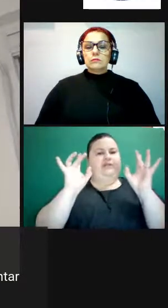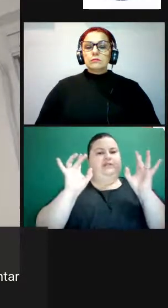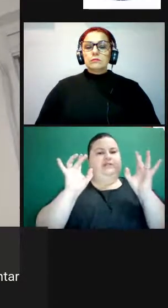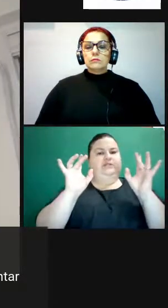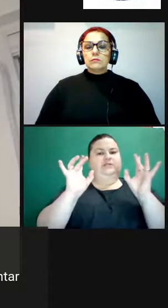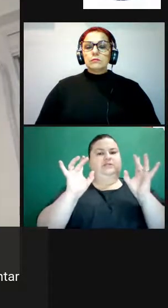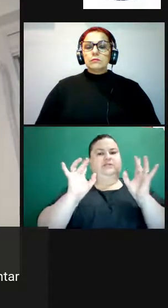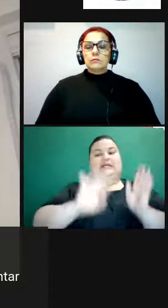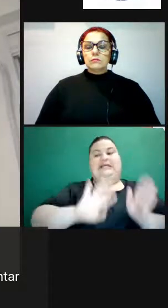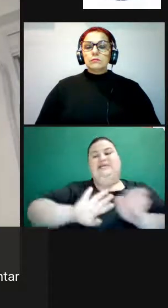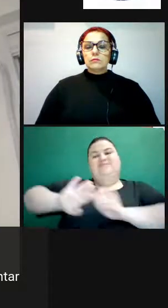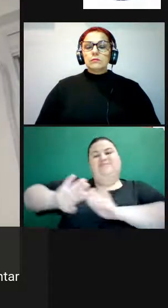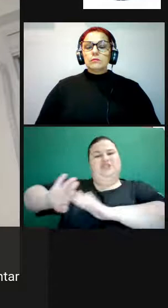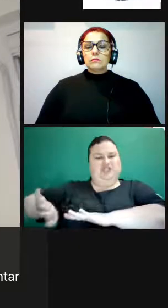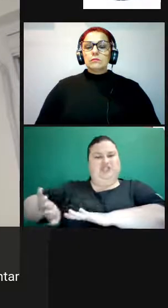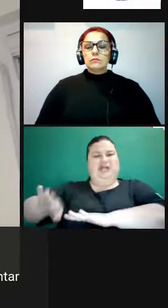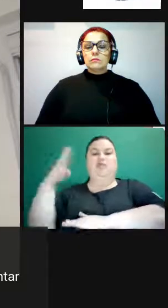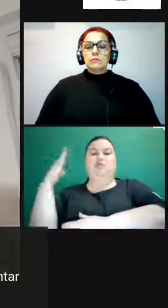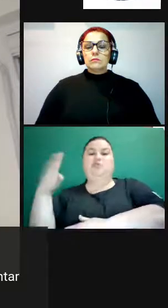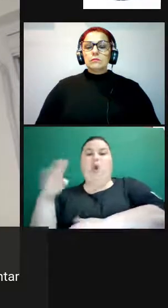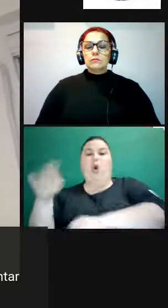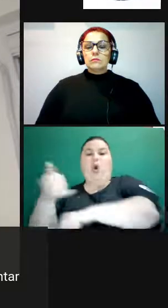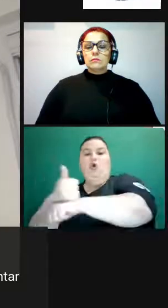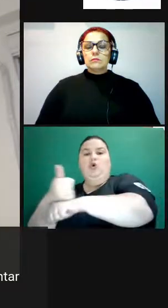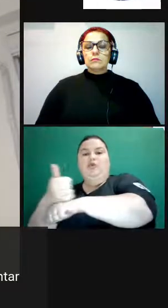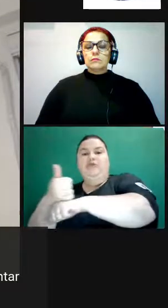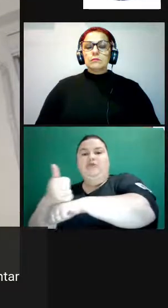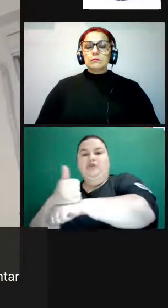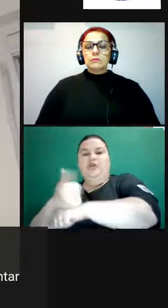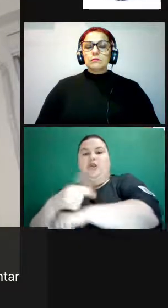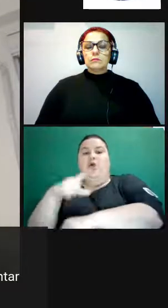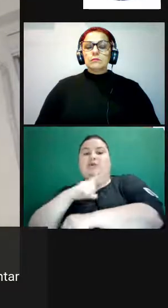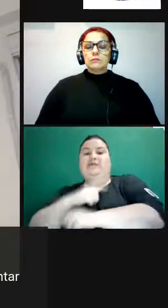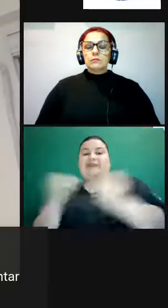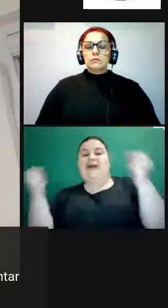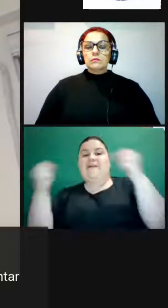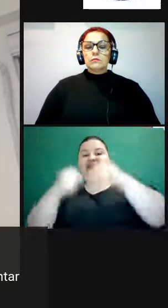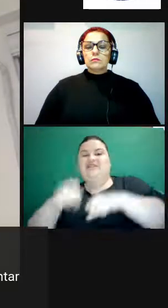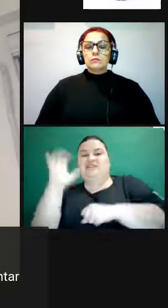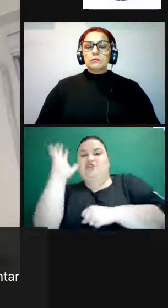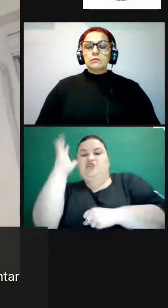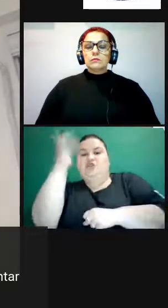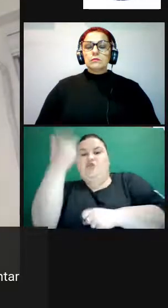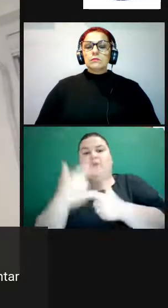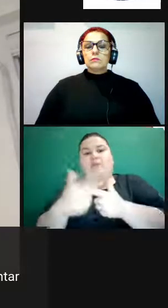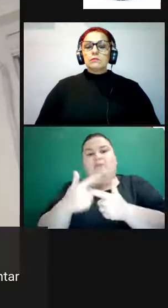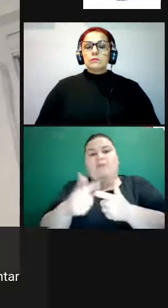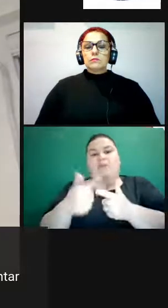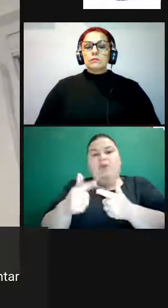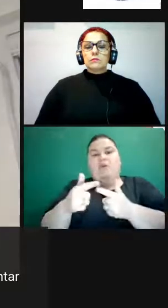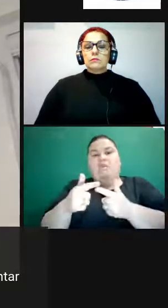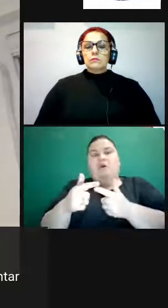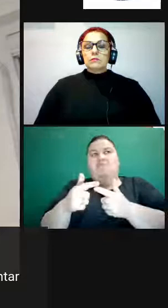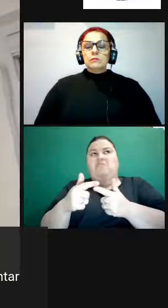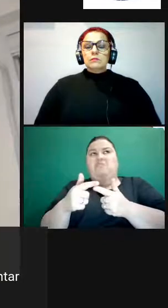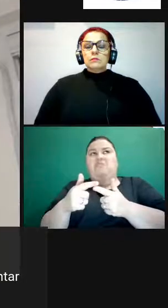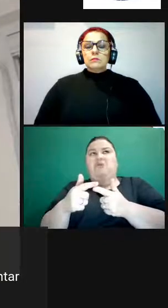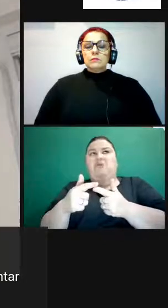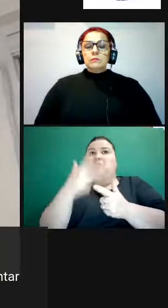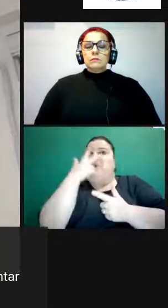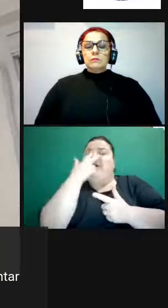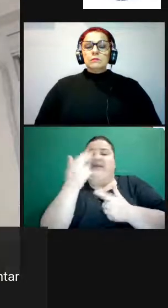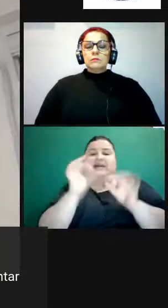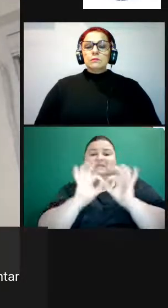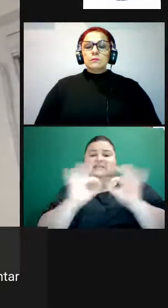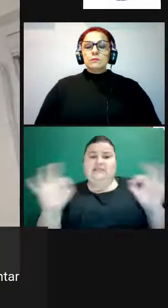como biólogos nossos profissionais a gente tem a capacidade de resolver problemas que aparentemente tão simples e que muitas pessoas